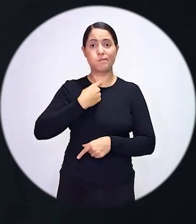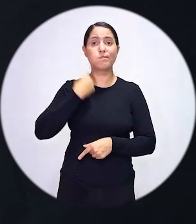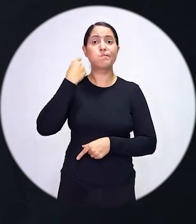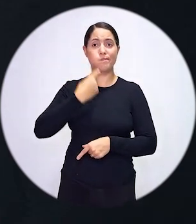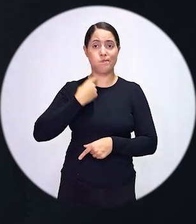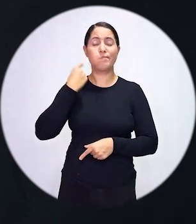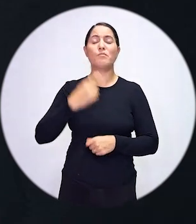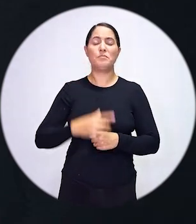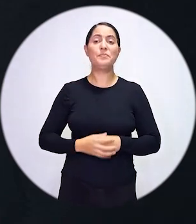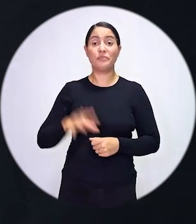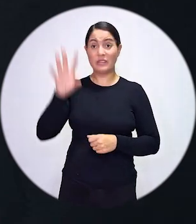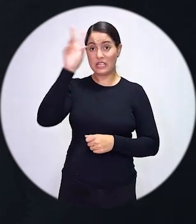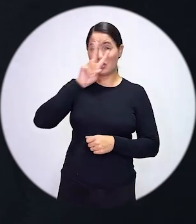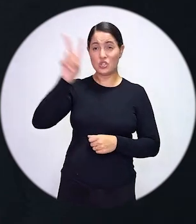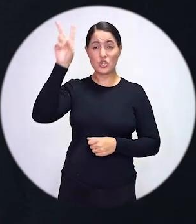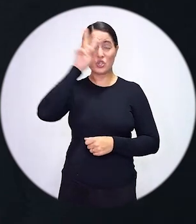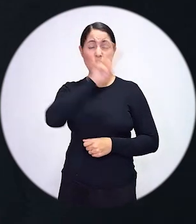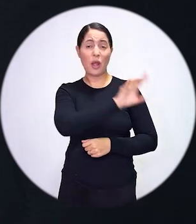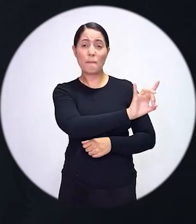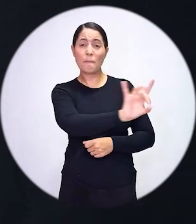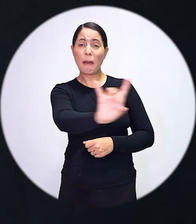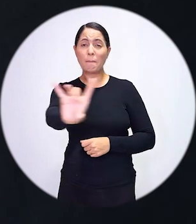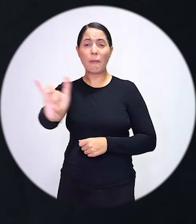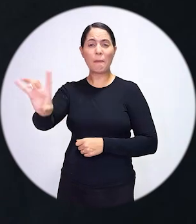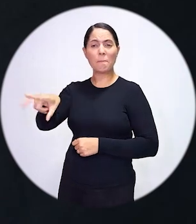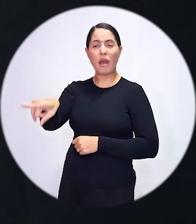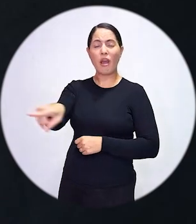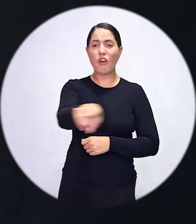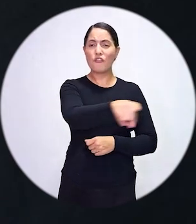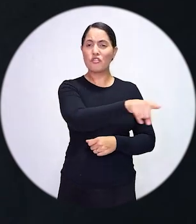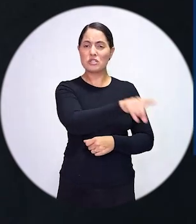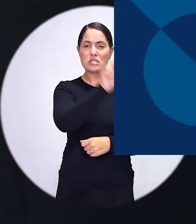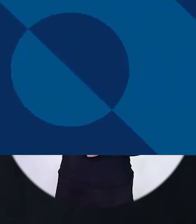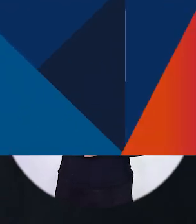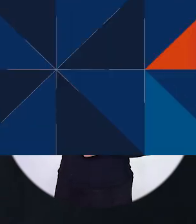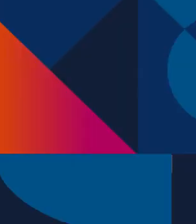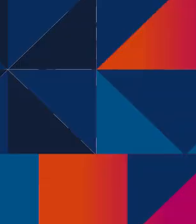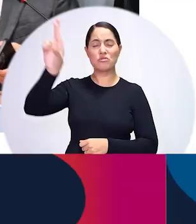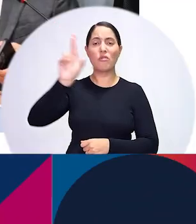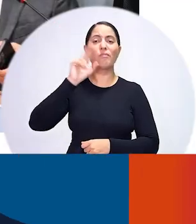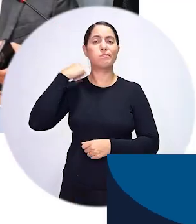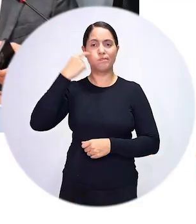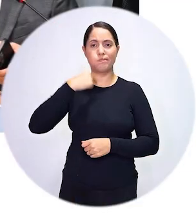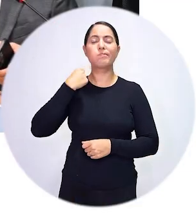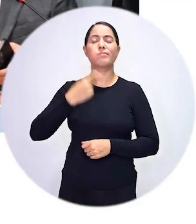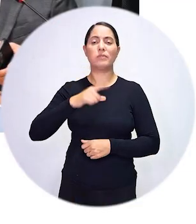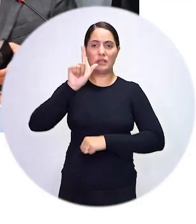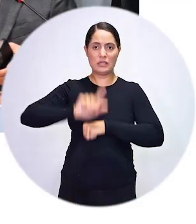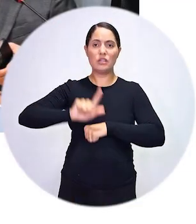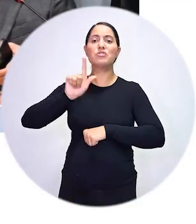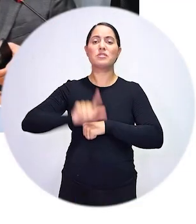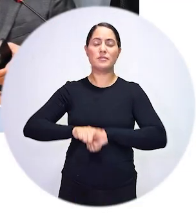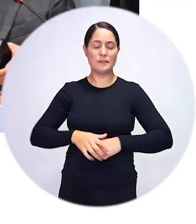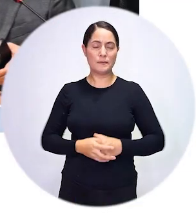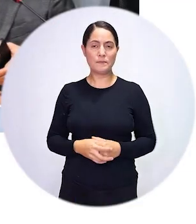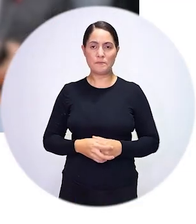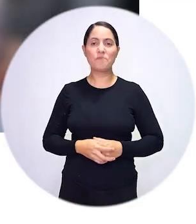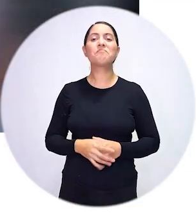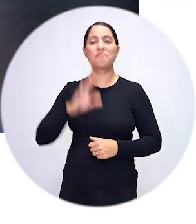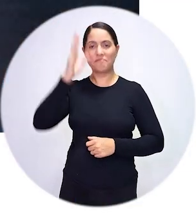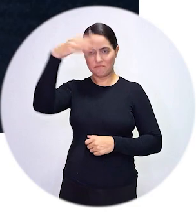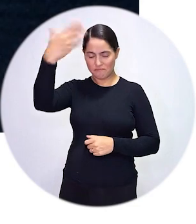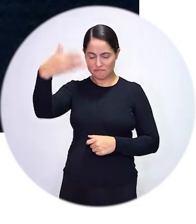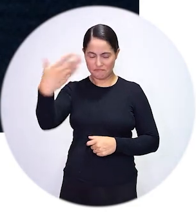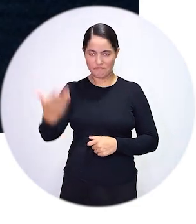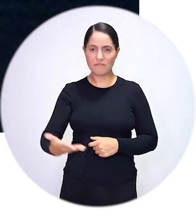a história contemporânea da nossa classe, história essa que cada um dos senhores e das senhoras que integram essa